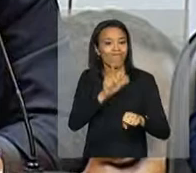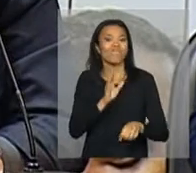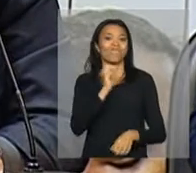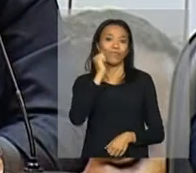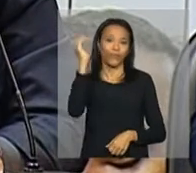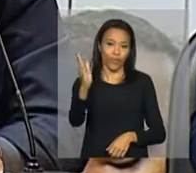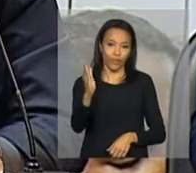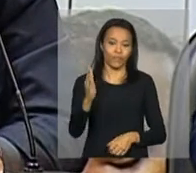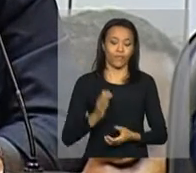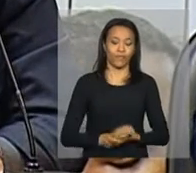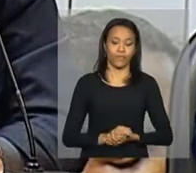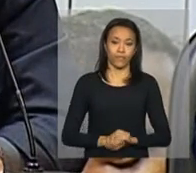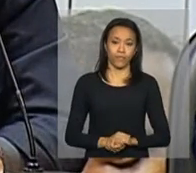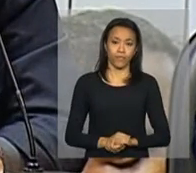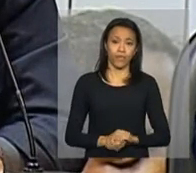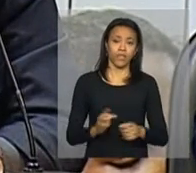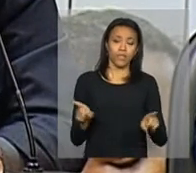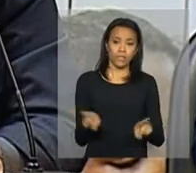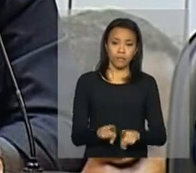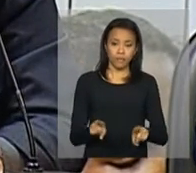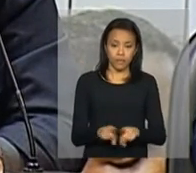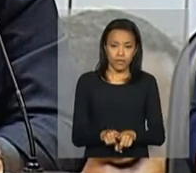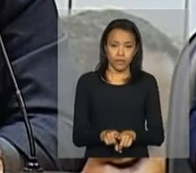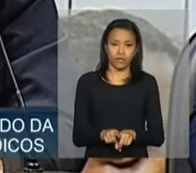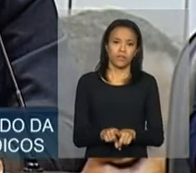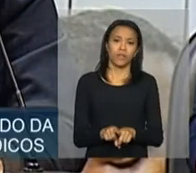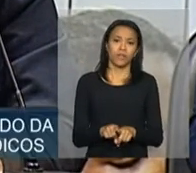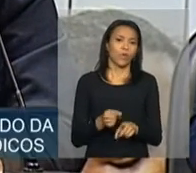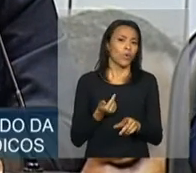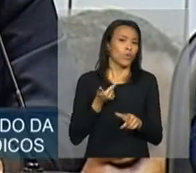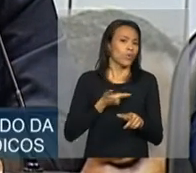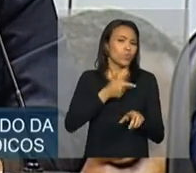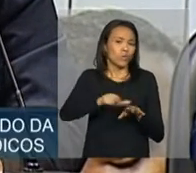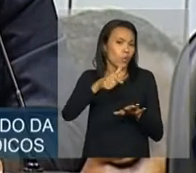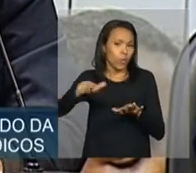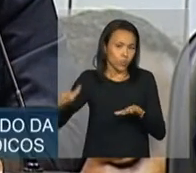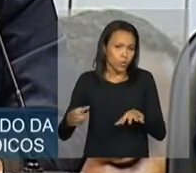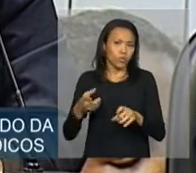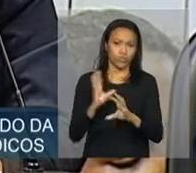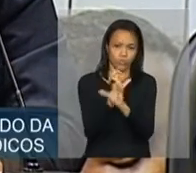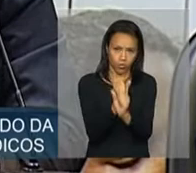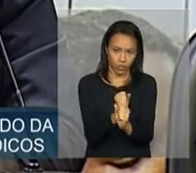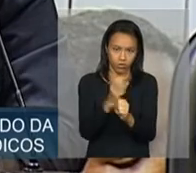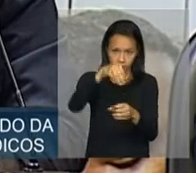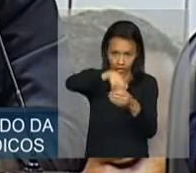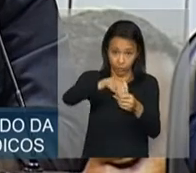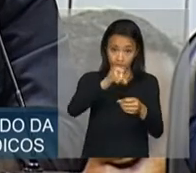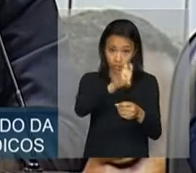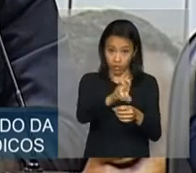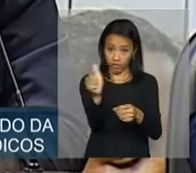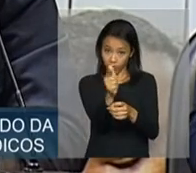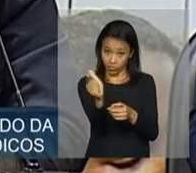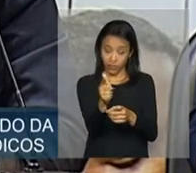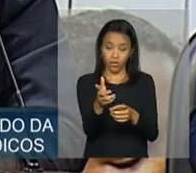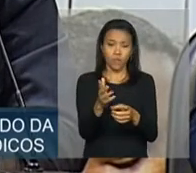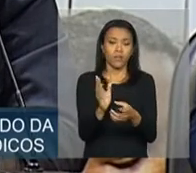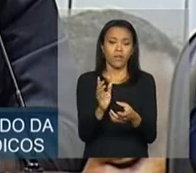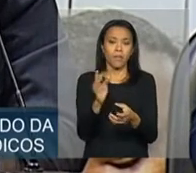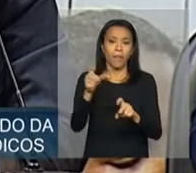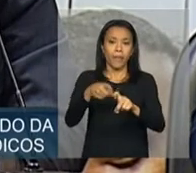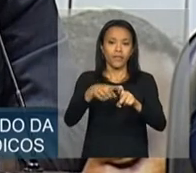esses profissional Oi e um conjunto restante a diferença entre 300 e 500 intuição é